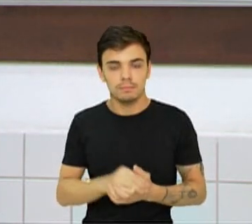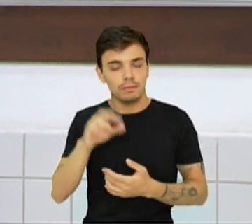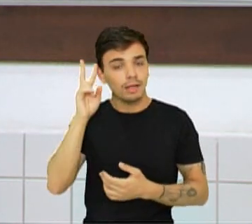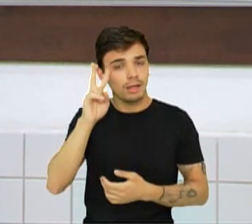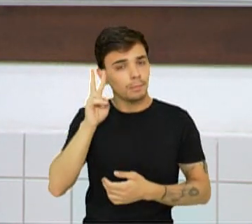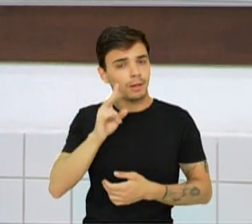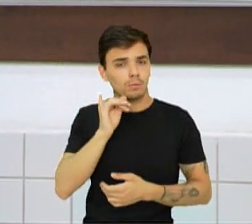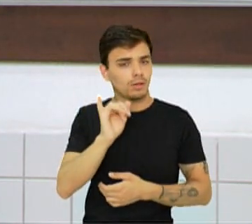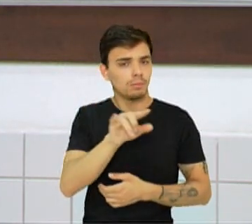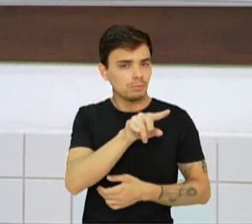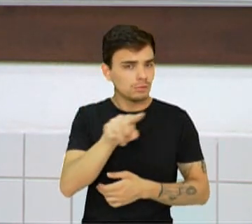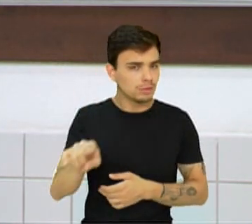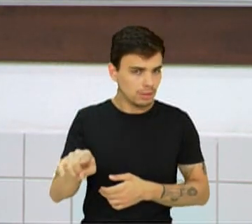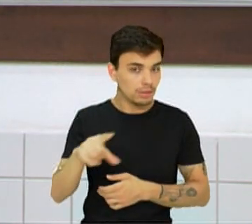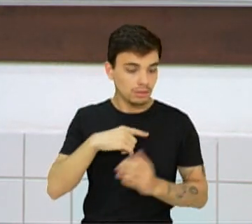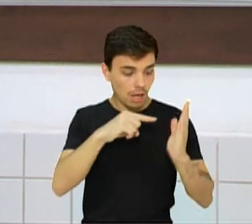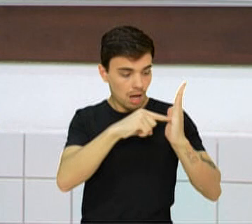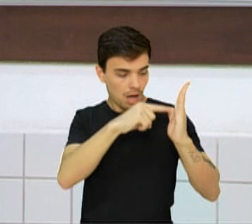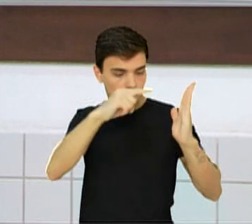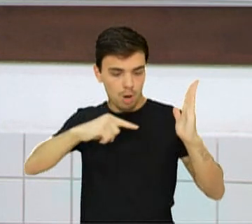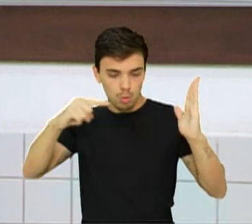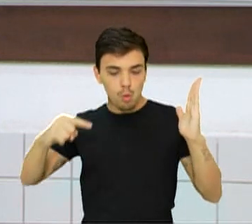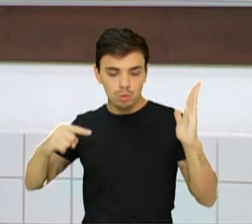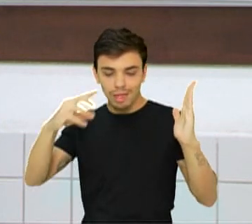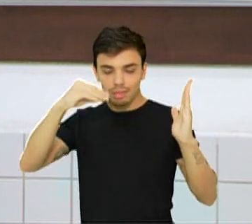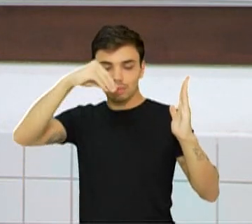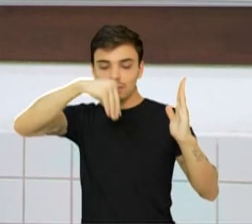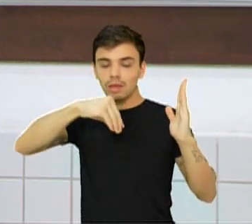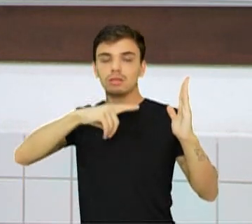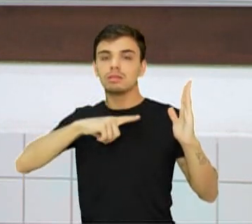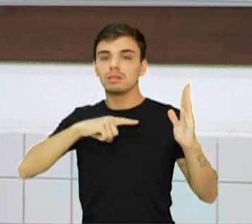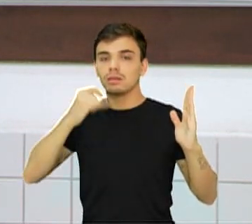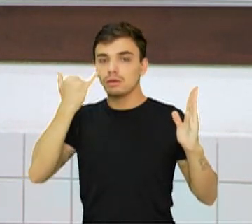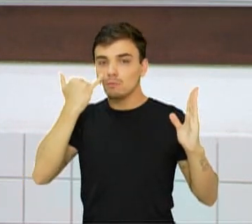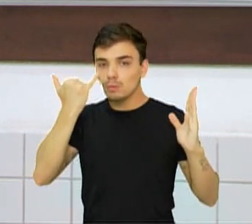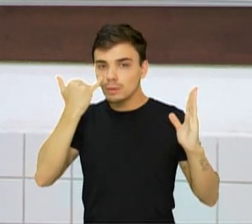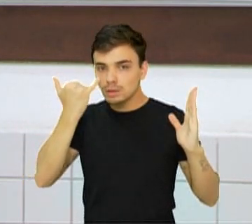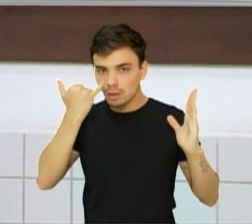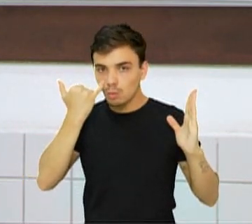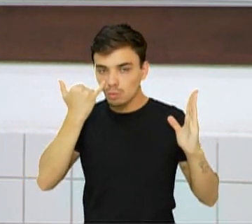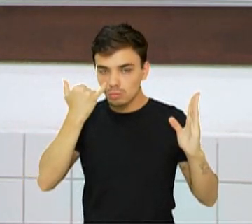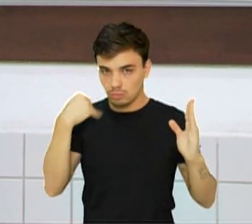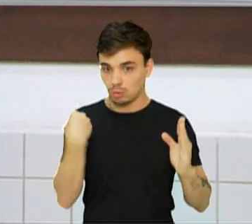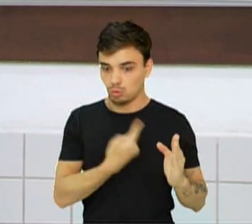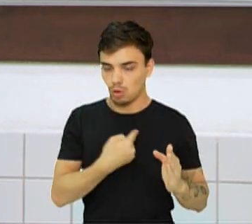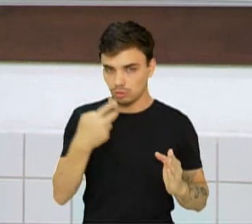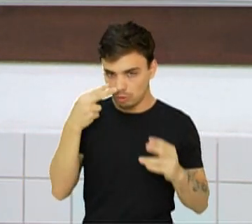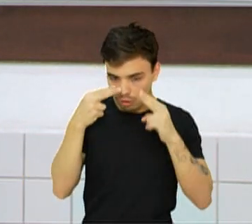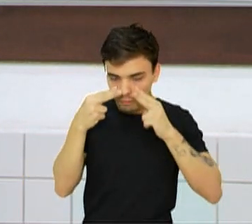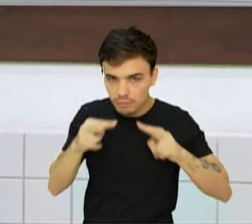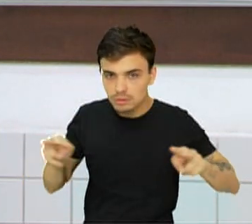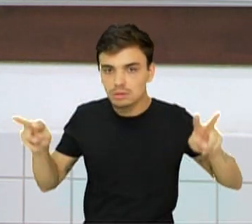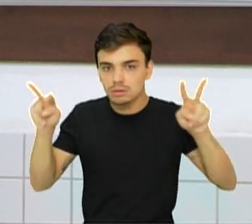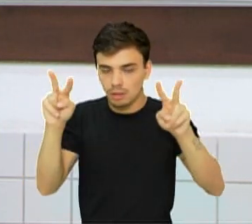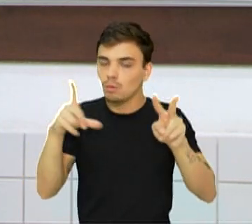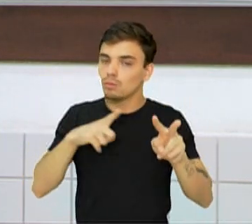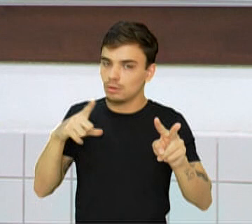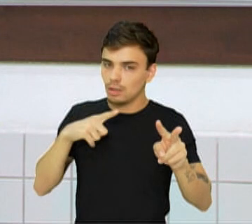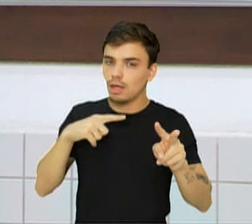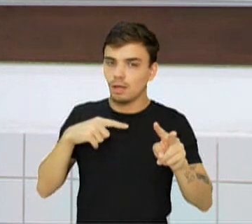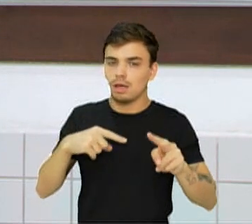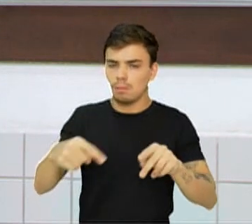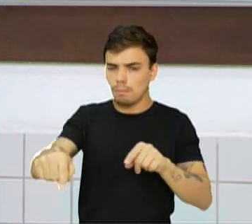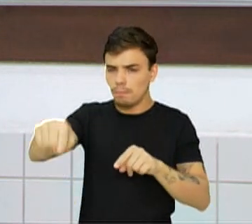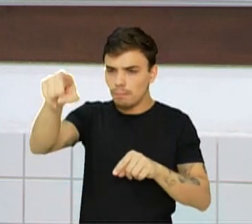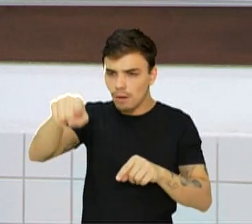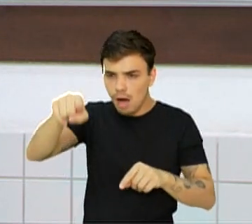falei para vocês que as ondas carregam informação, né? A gente, por exemplo, com a nossa visão, nós vemos ondas chegarem até os